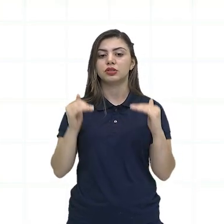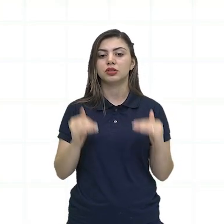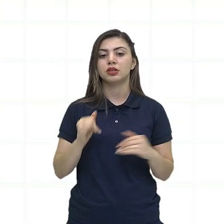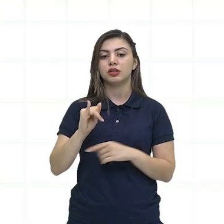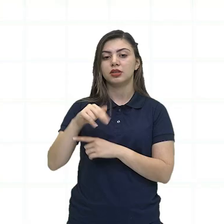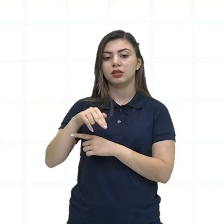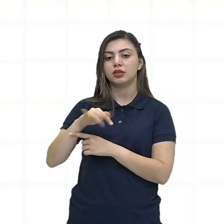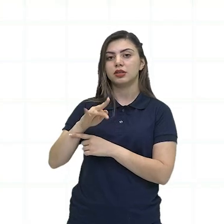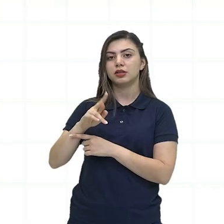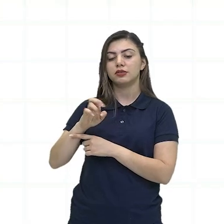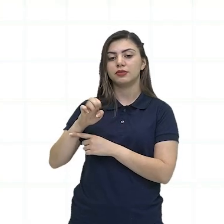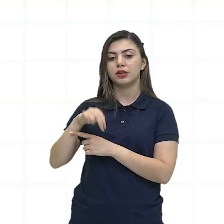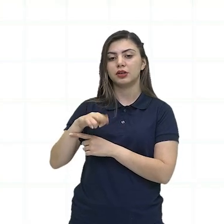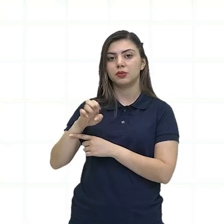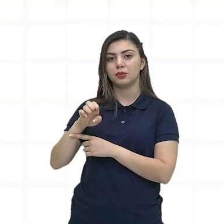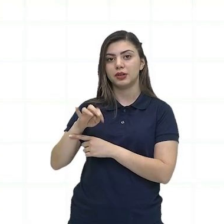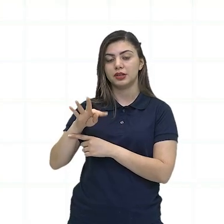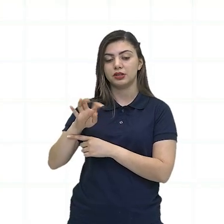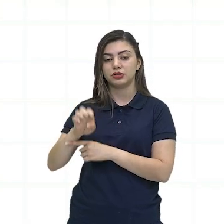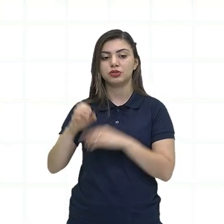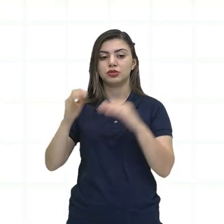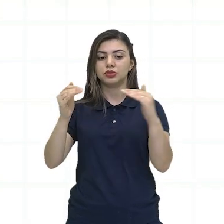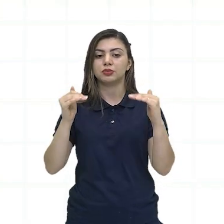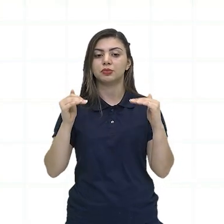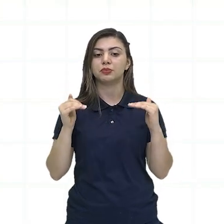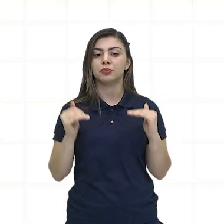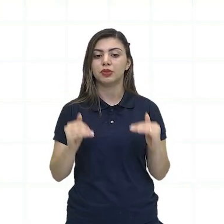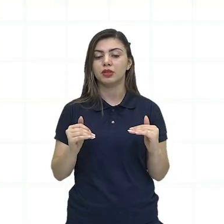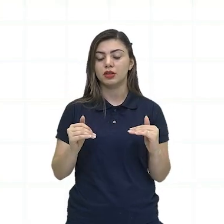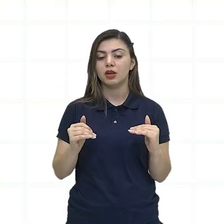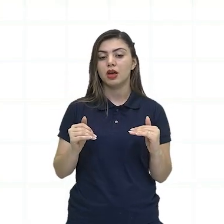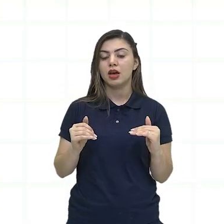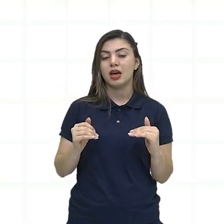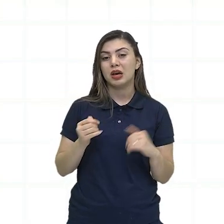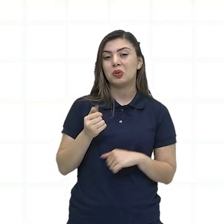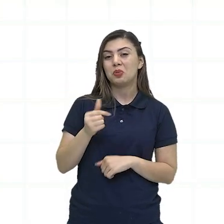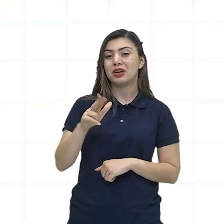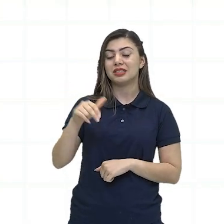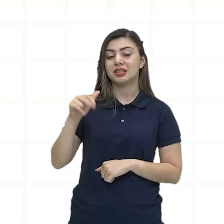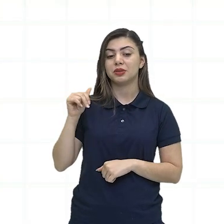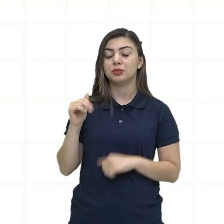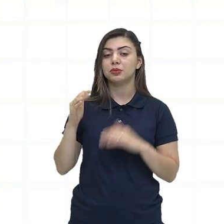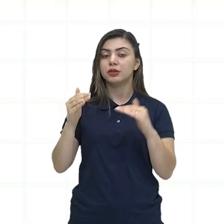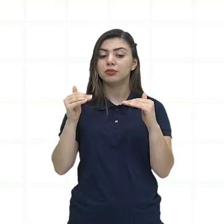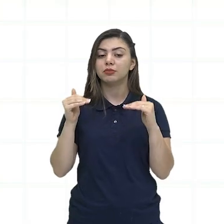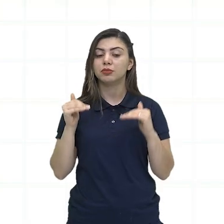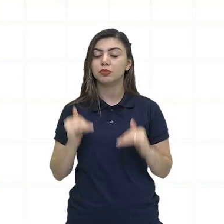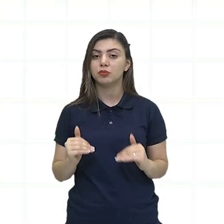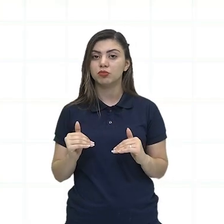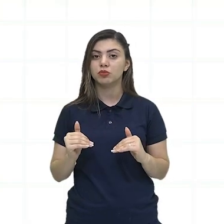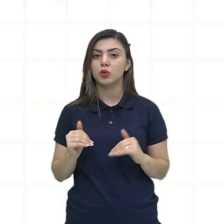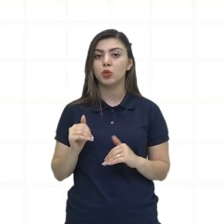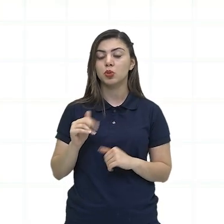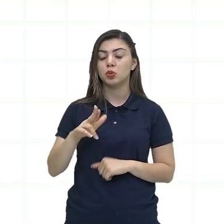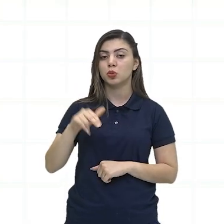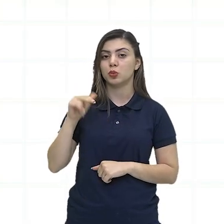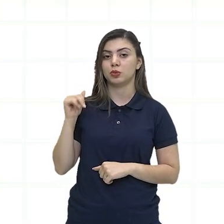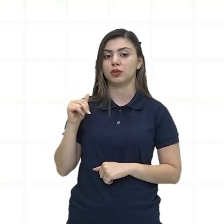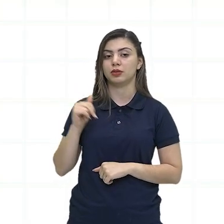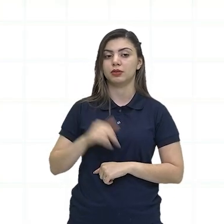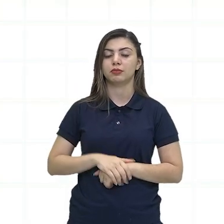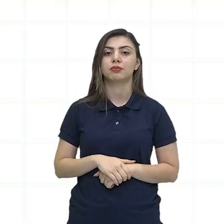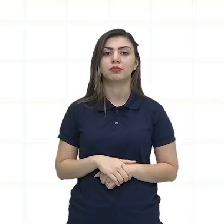né? Hardly ever, que é quase nunca, e never, que é